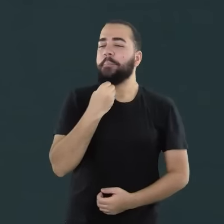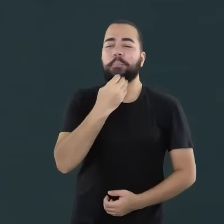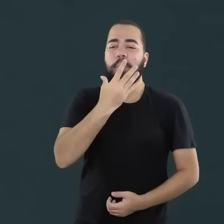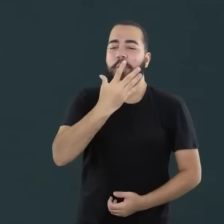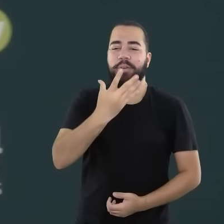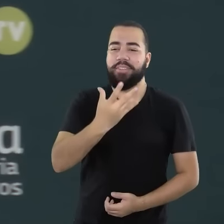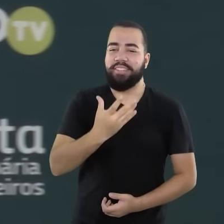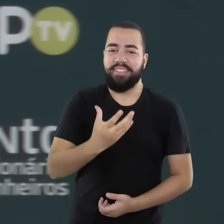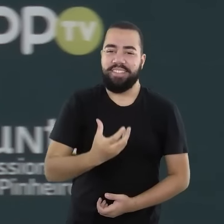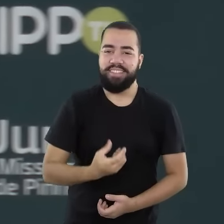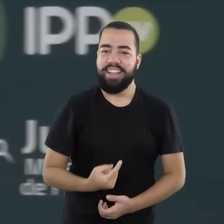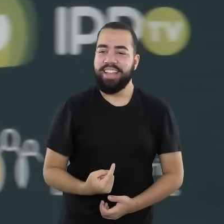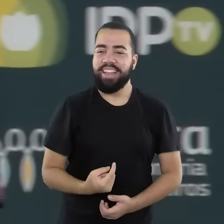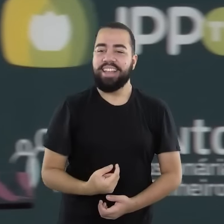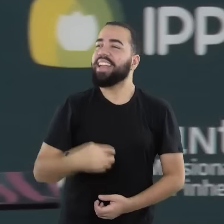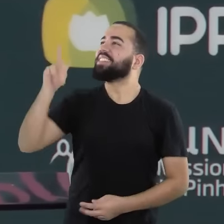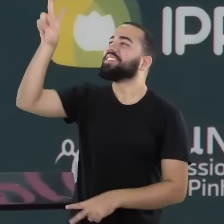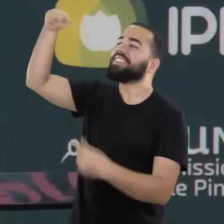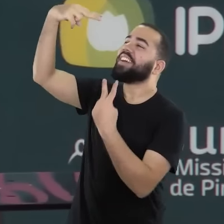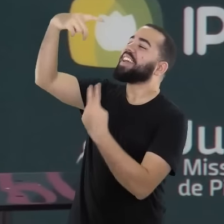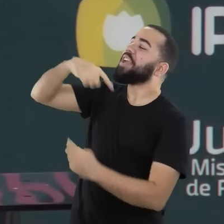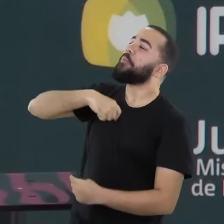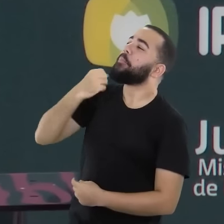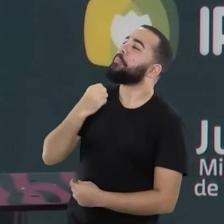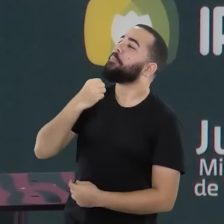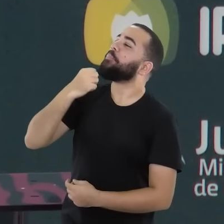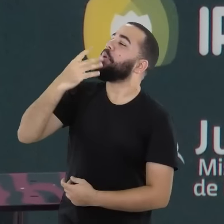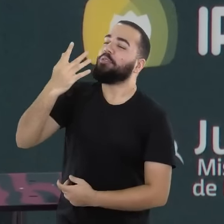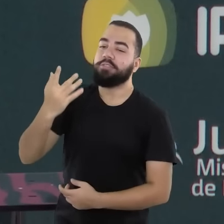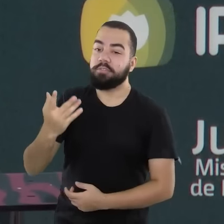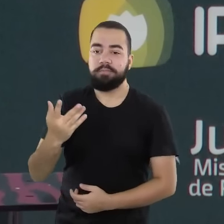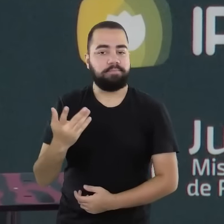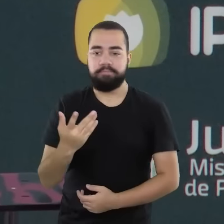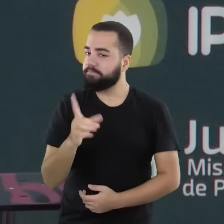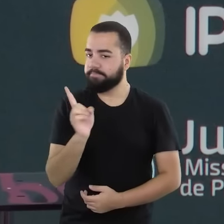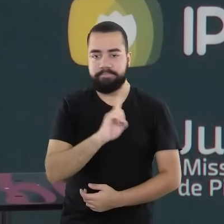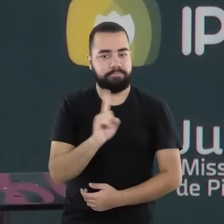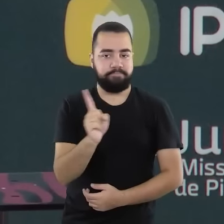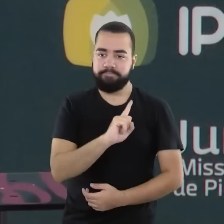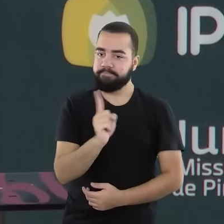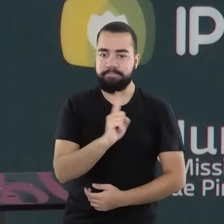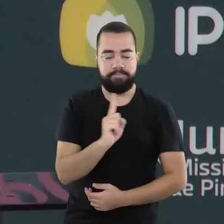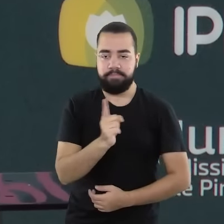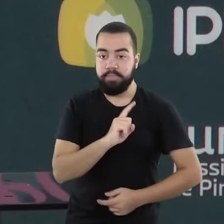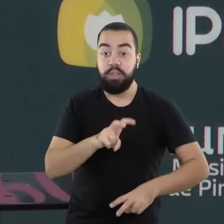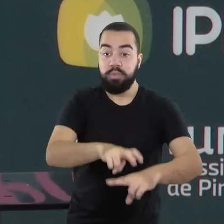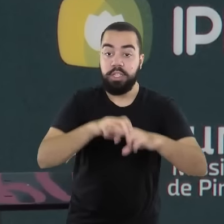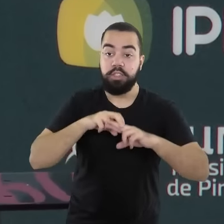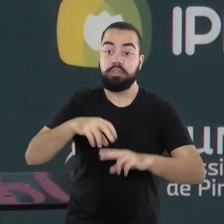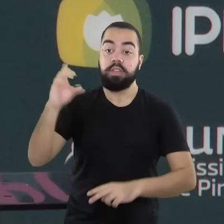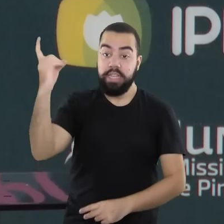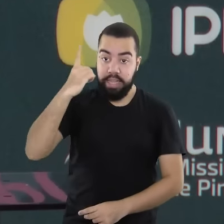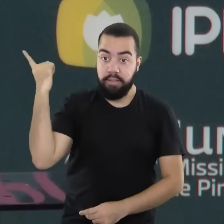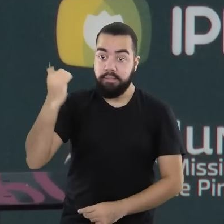que aos olhos de Deus, por isso que Davi, sonda-me, Senhor. Prescruta-me, Senhor.